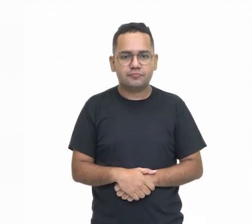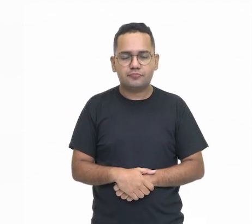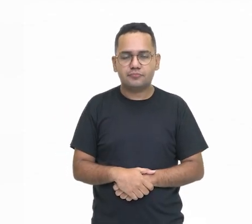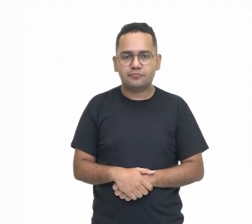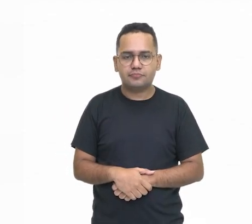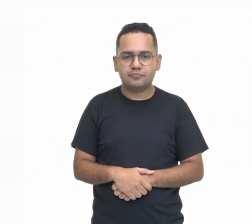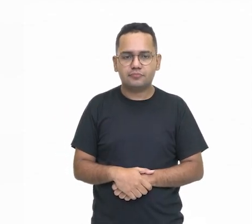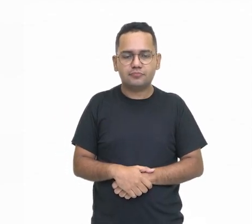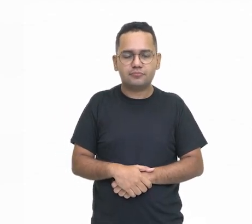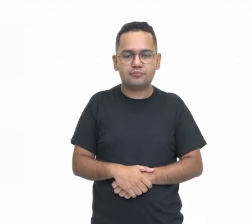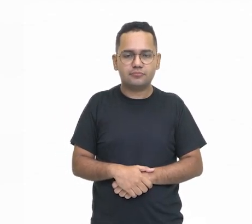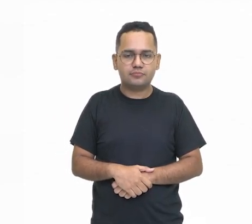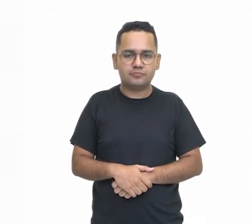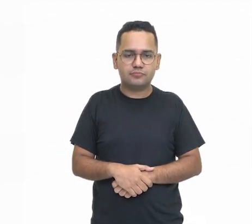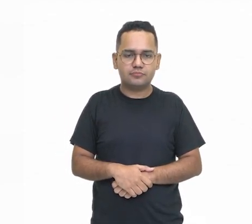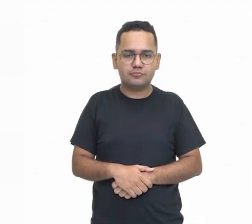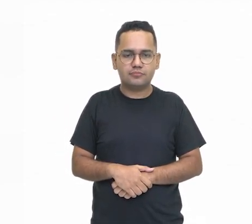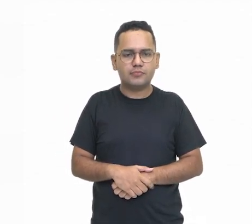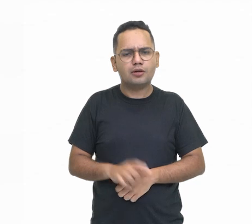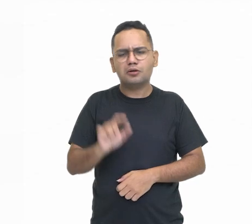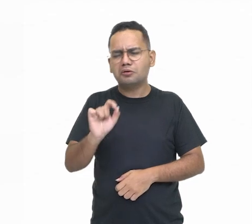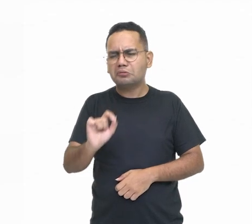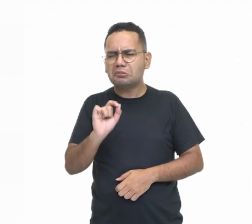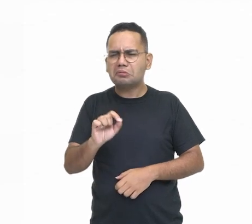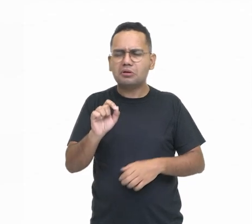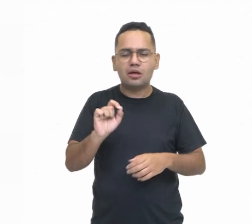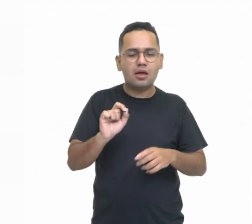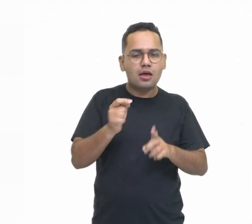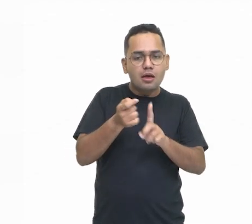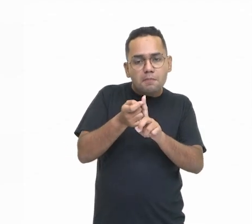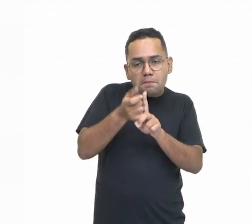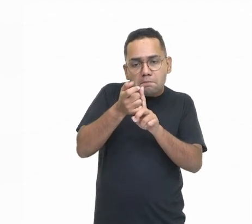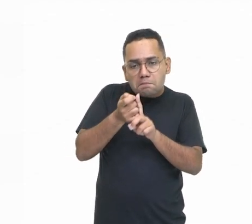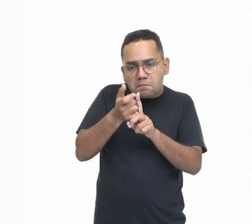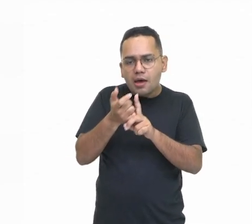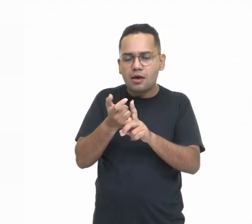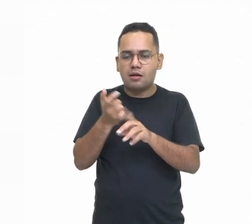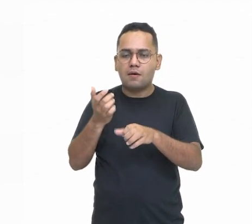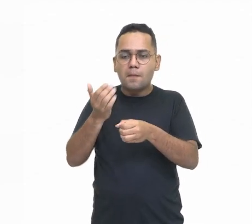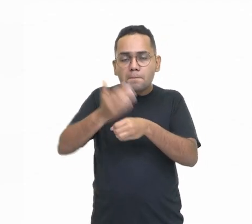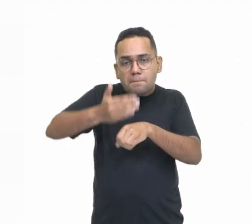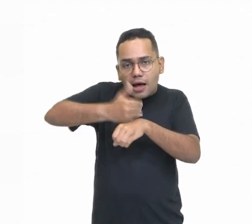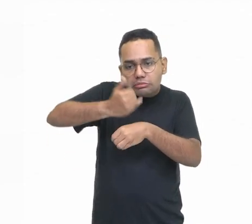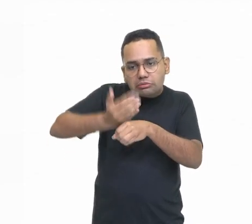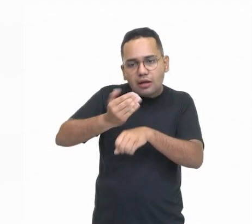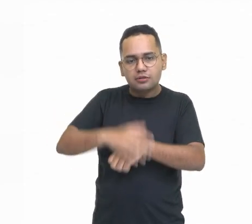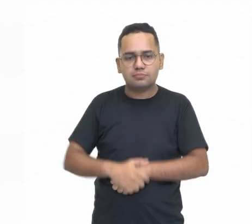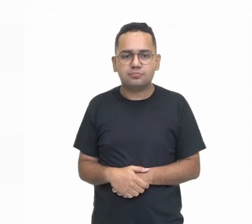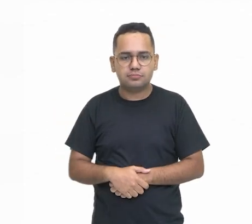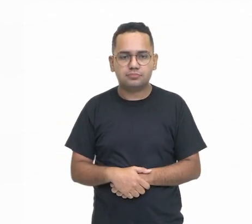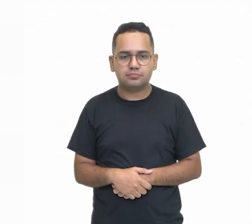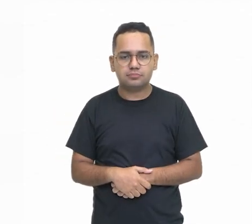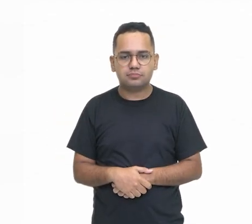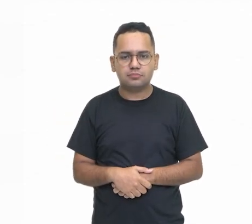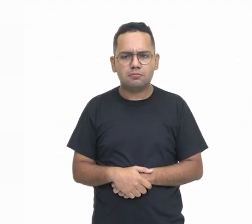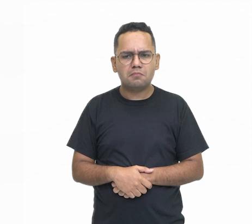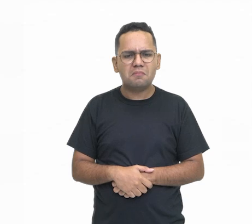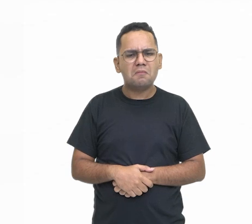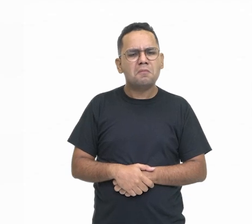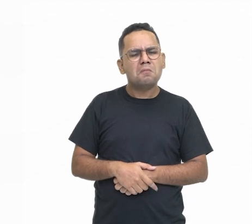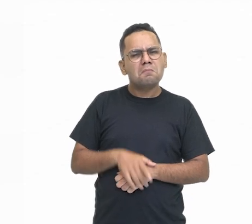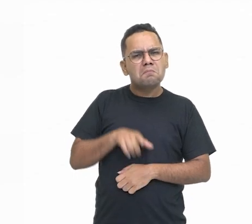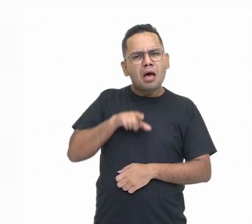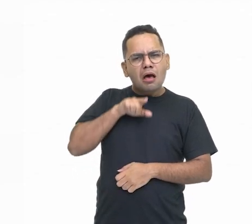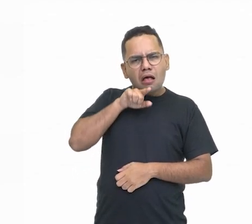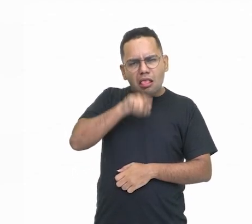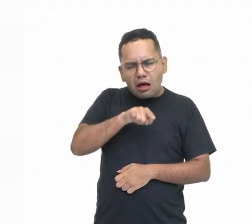né? Com destaques para o cultivo do milho, da batata. Os incas, eles desenvolveram um sofisticado